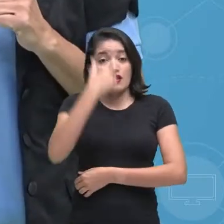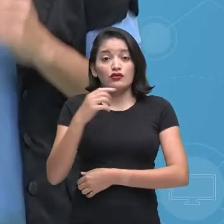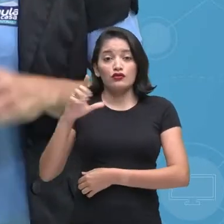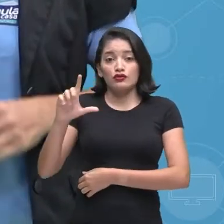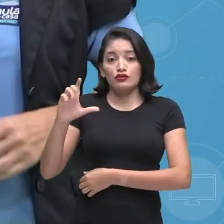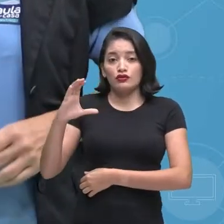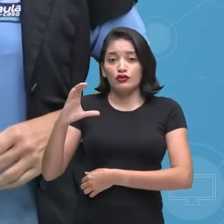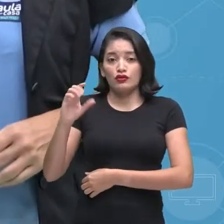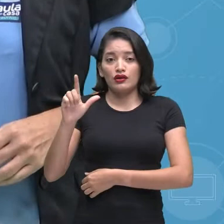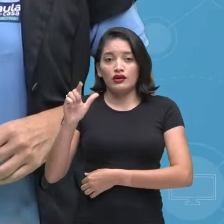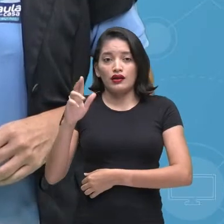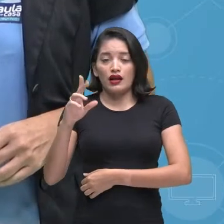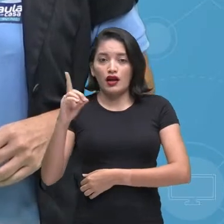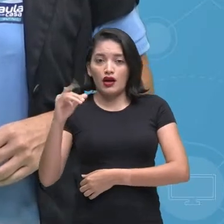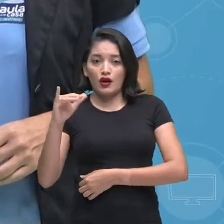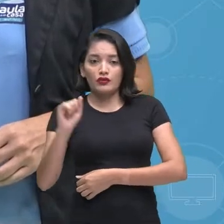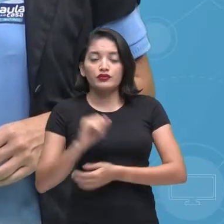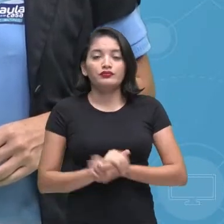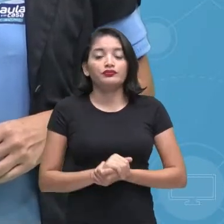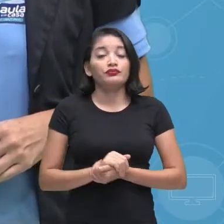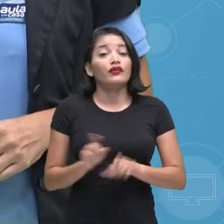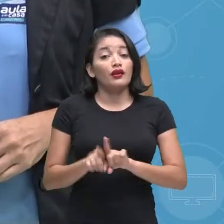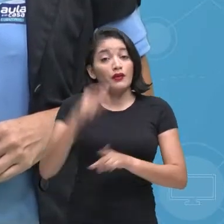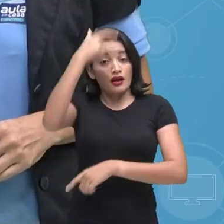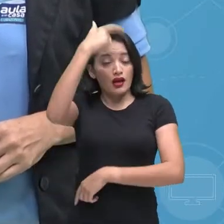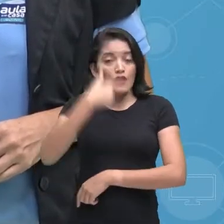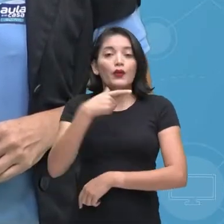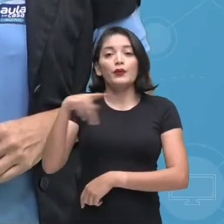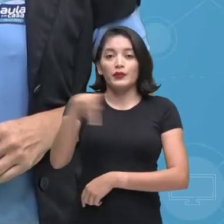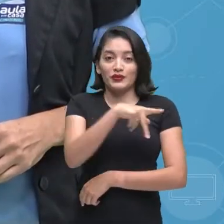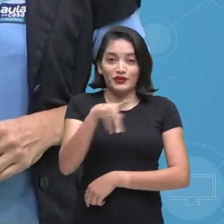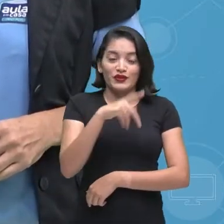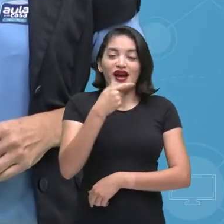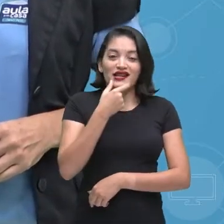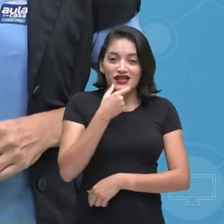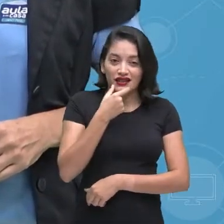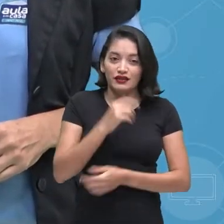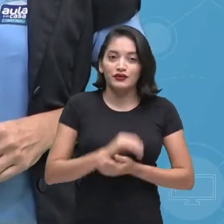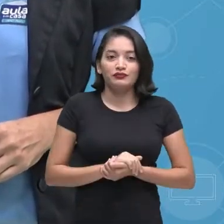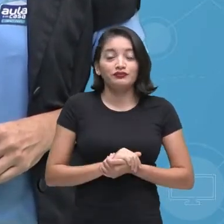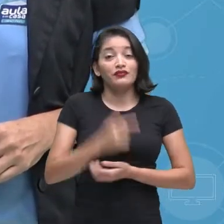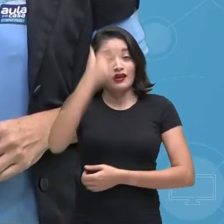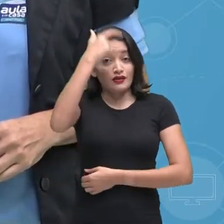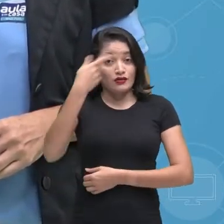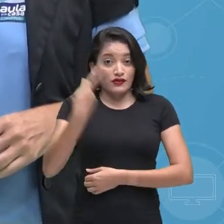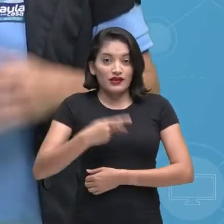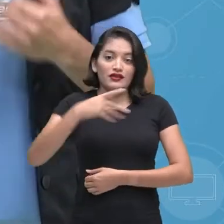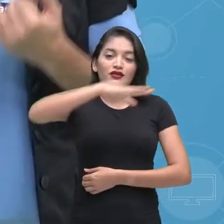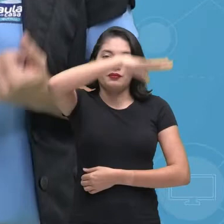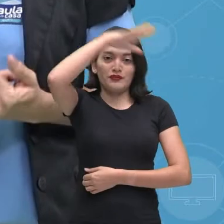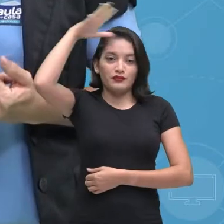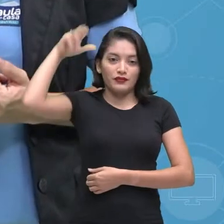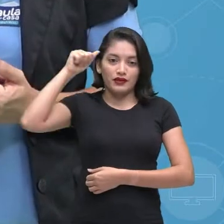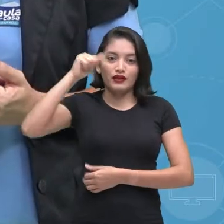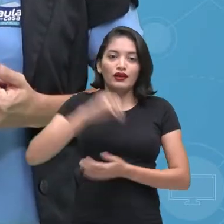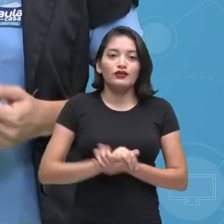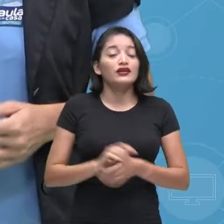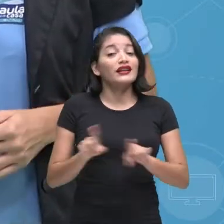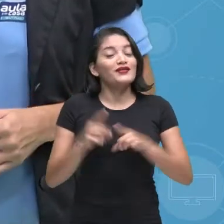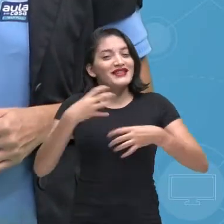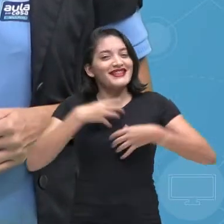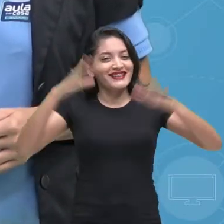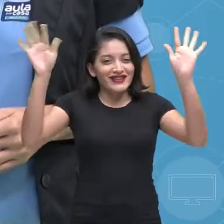tinha Cláudia eu sou em glicídios ou professora de inglês eu sou de Manaus eu estou